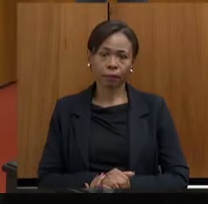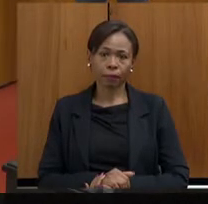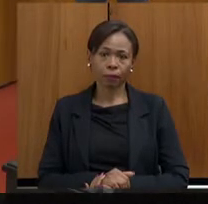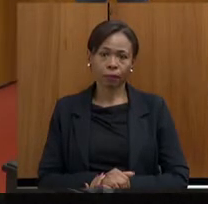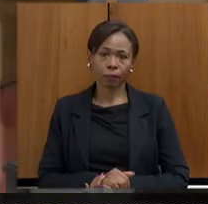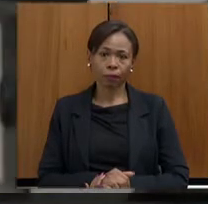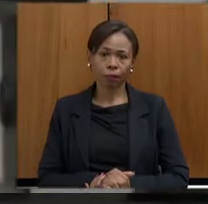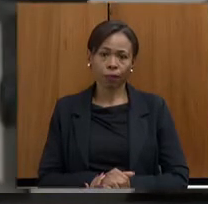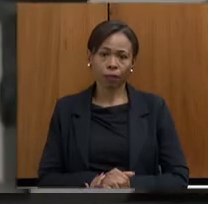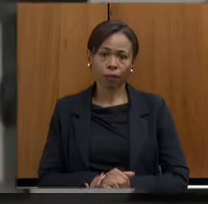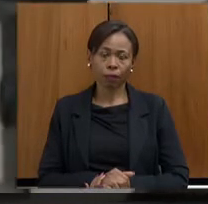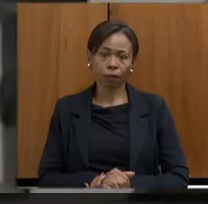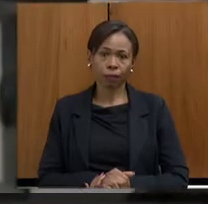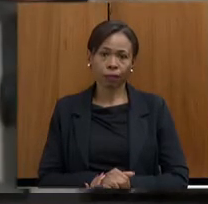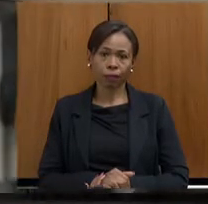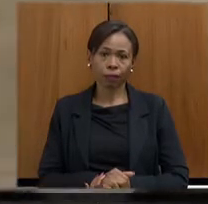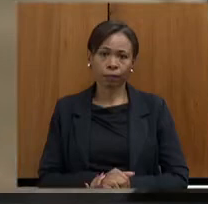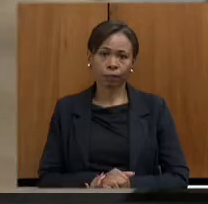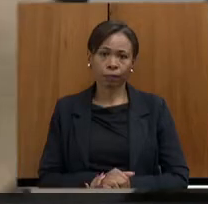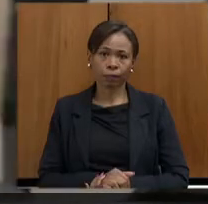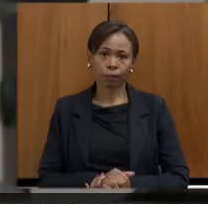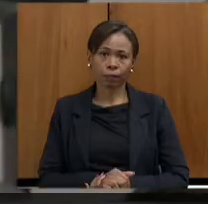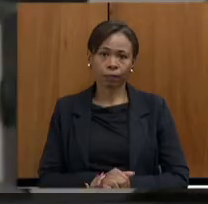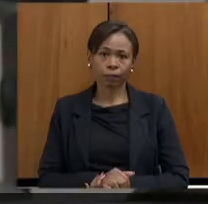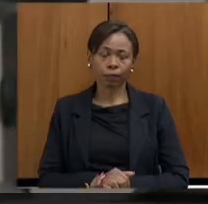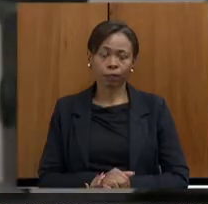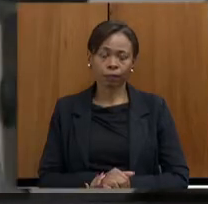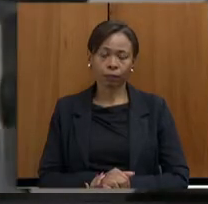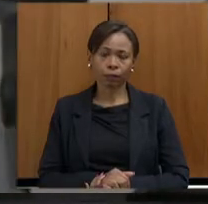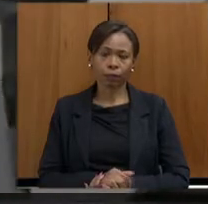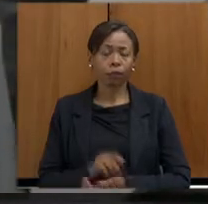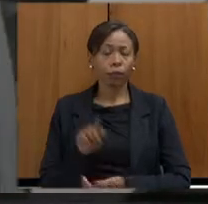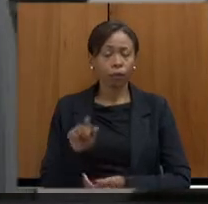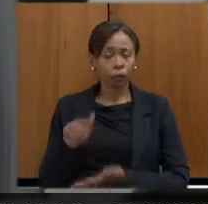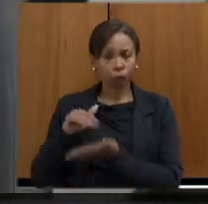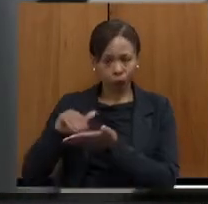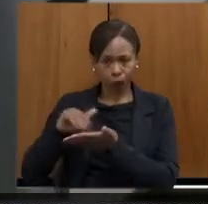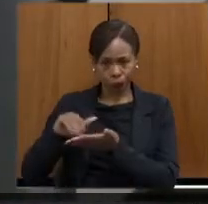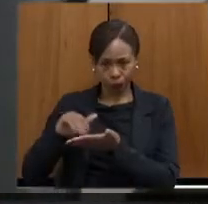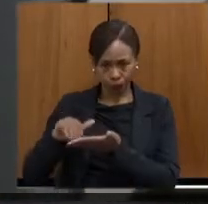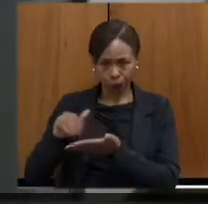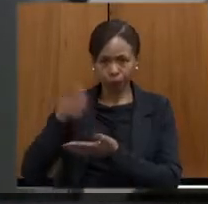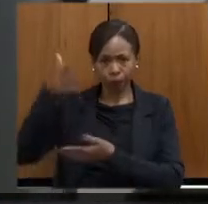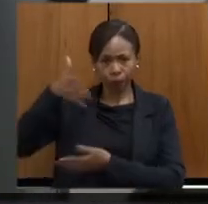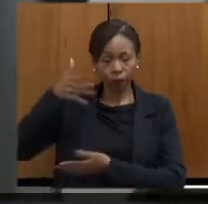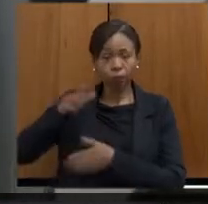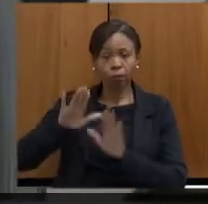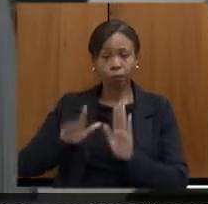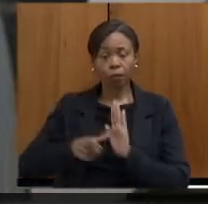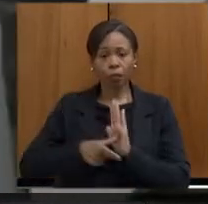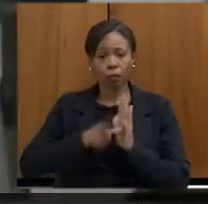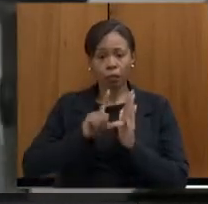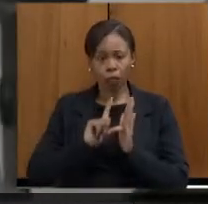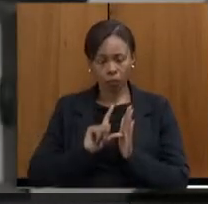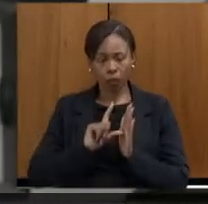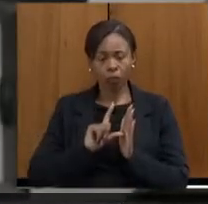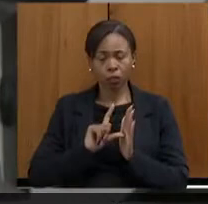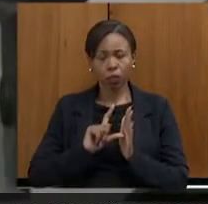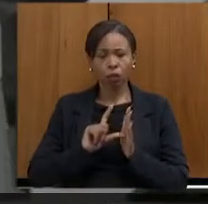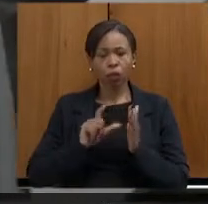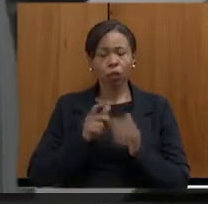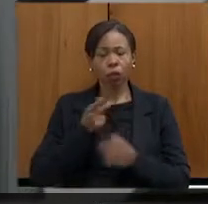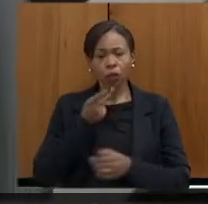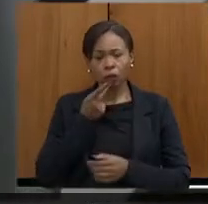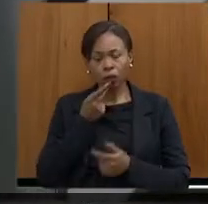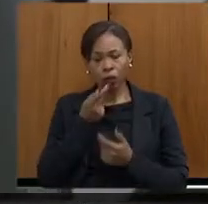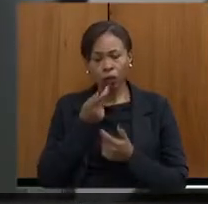Antes de passar a palavra aqui à secretária Elizabeth Jucá, eu gostaria de fazer só alguns comentários, saudar